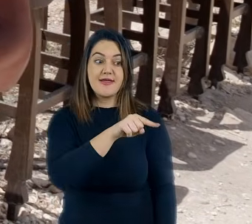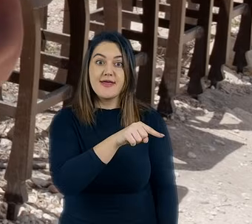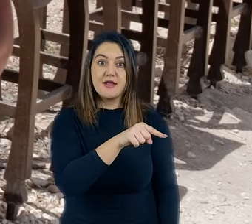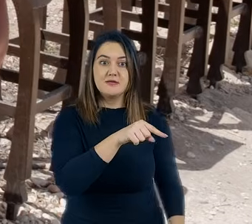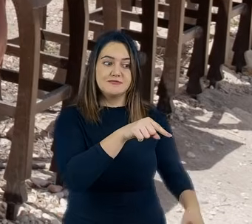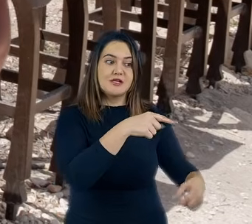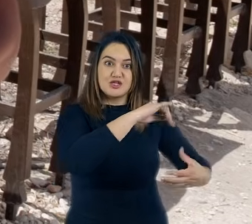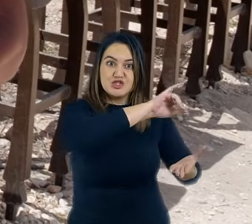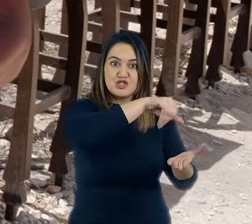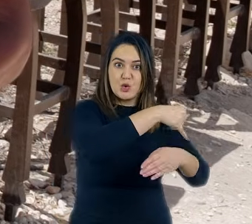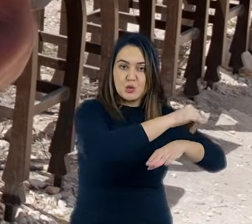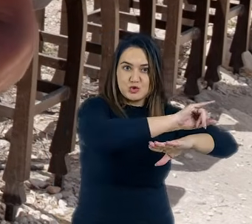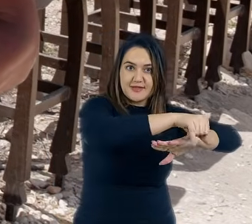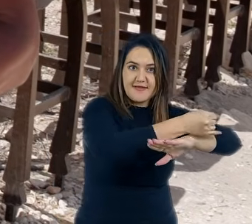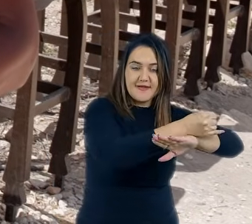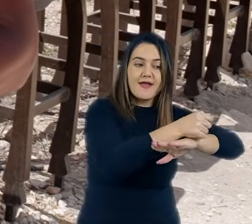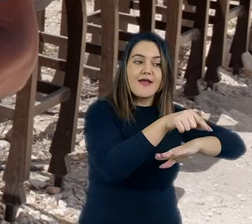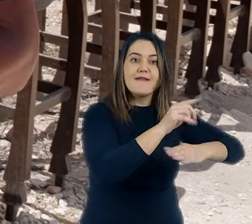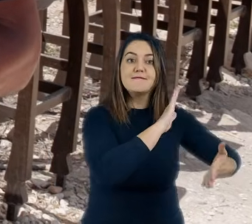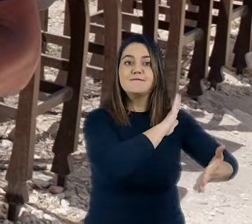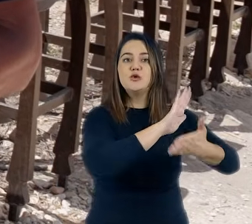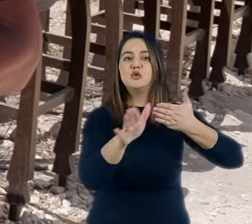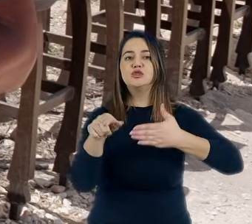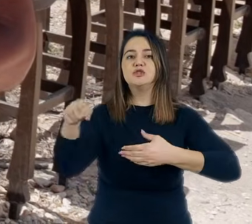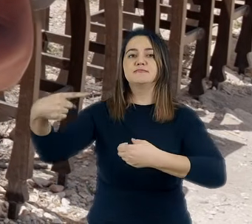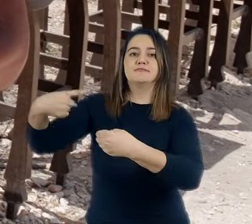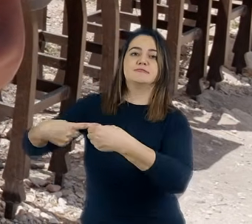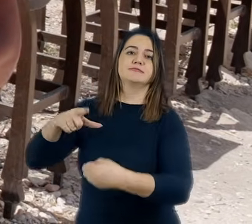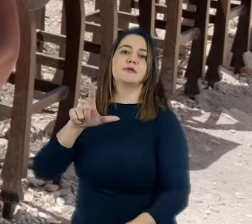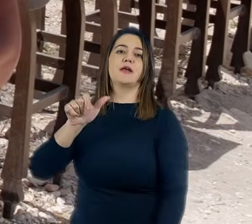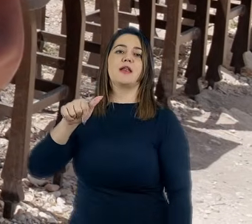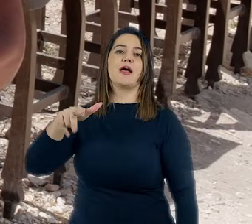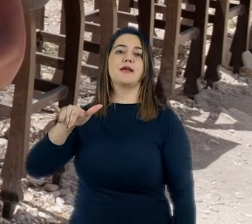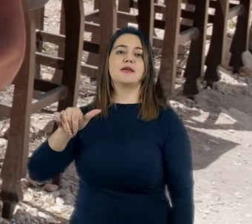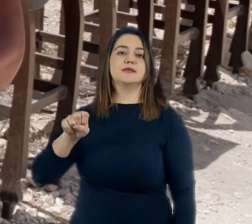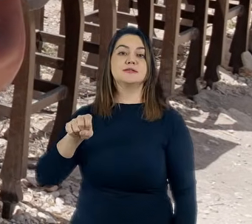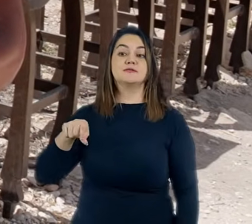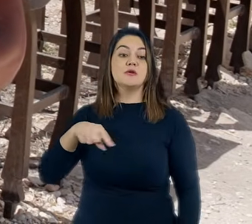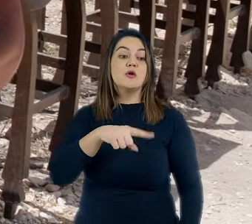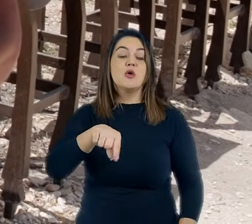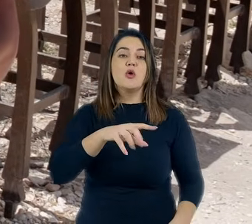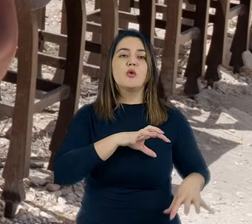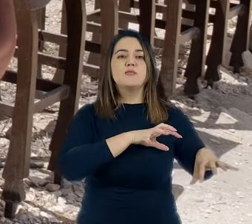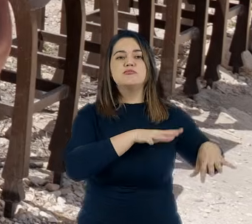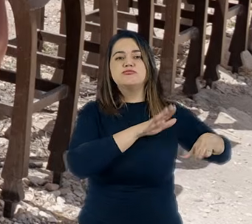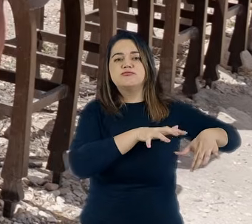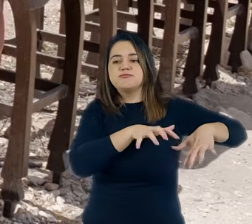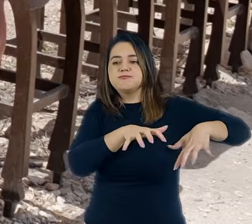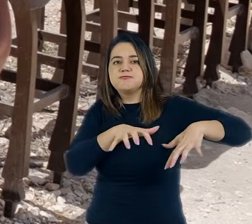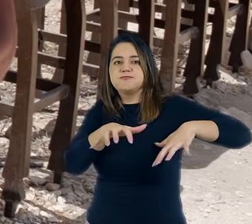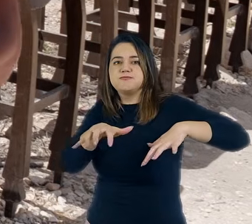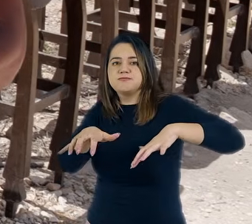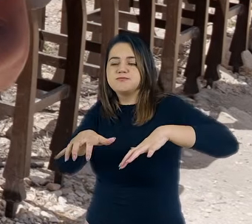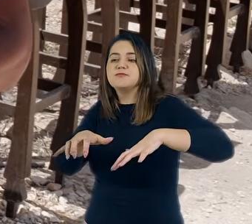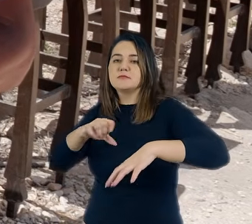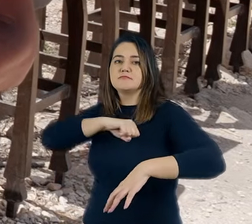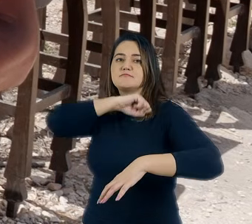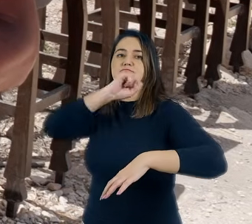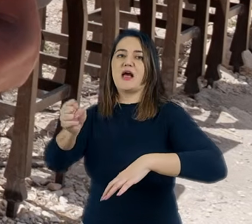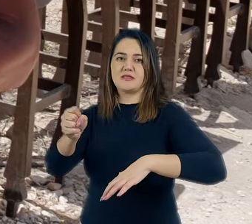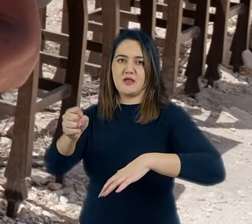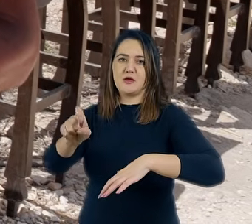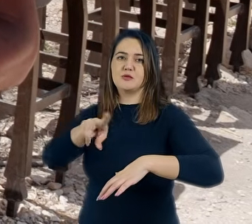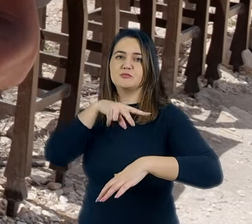para Laquis, para a cidade onde estamos. Porém, enviaram homens atrás dele até Laquis e o